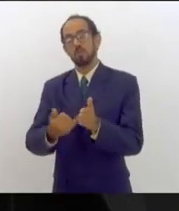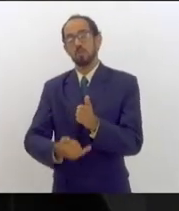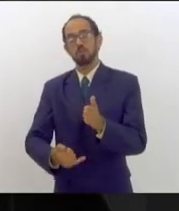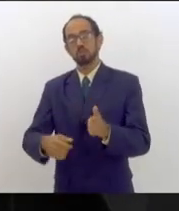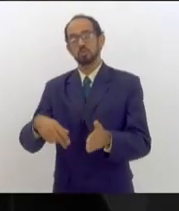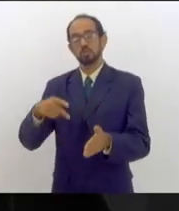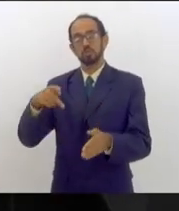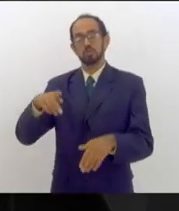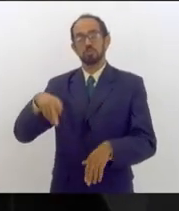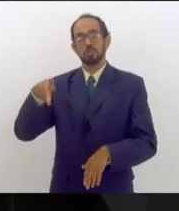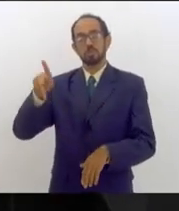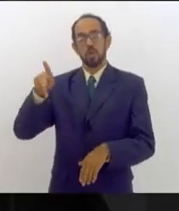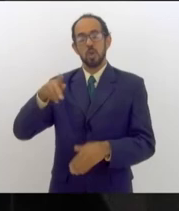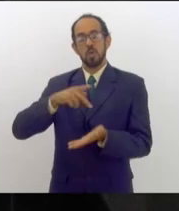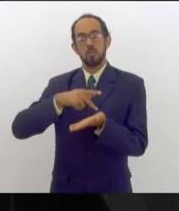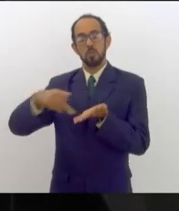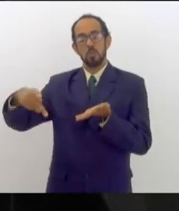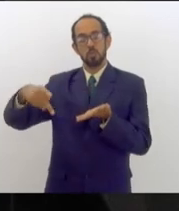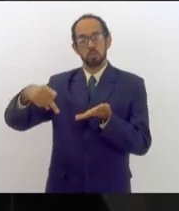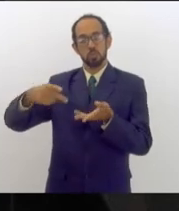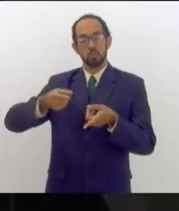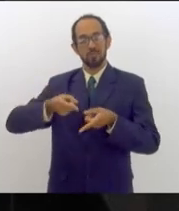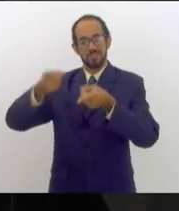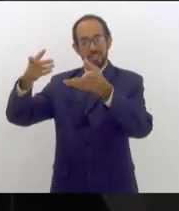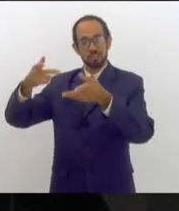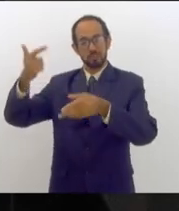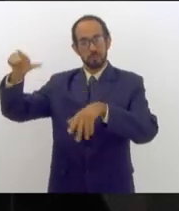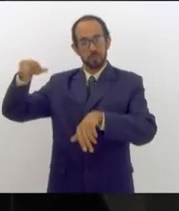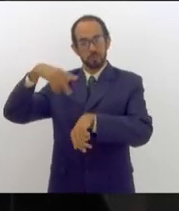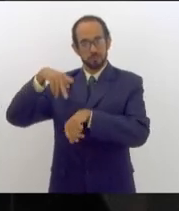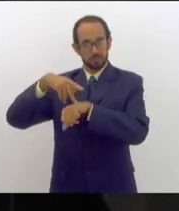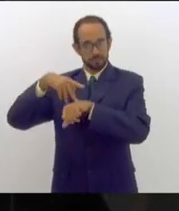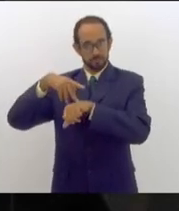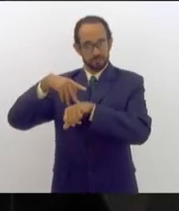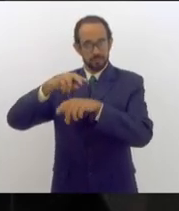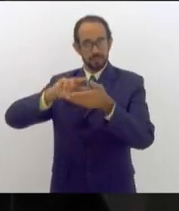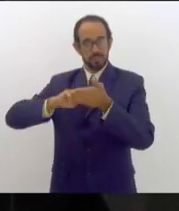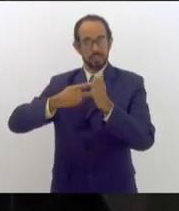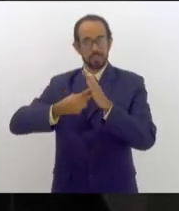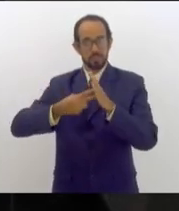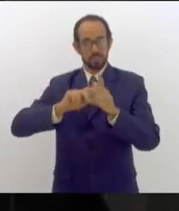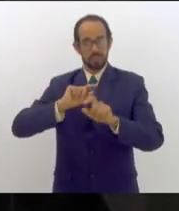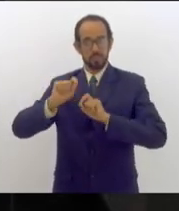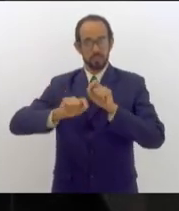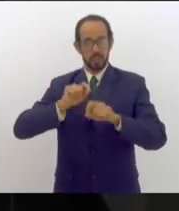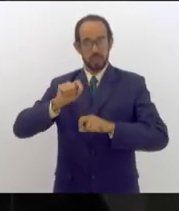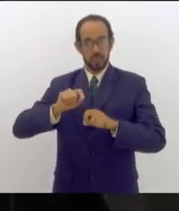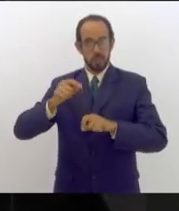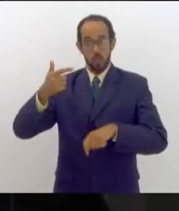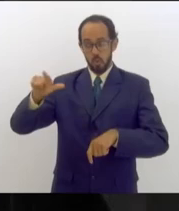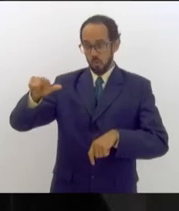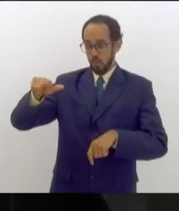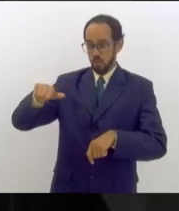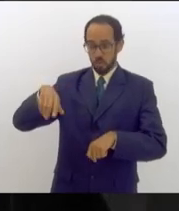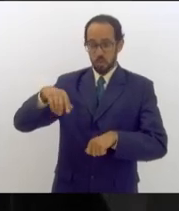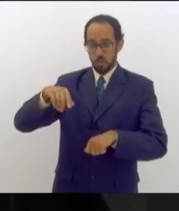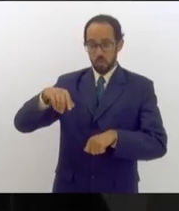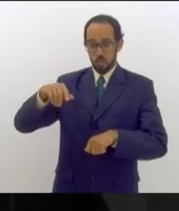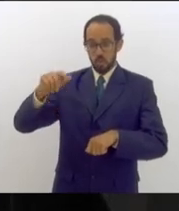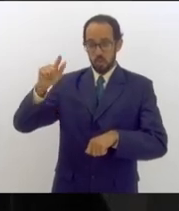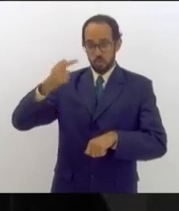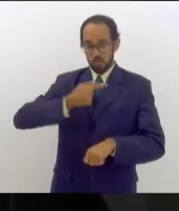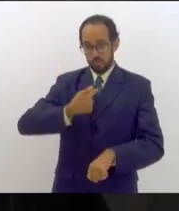exportado quer dizer a união vai poder cobrar imposto sobre o óleo bruto